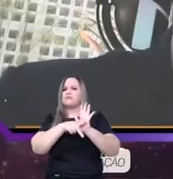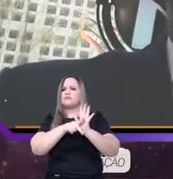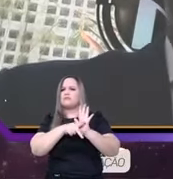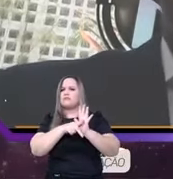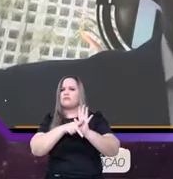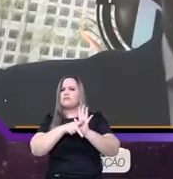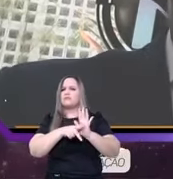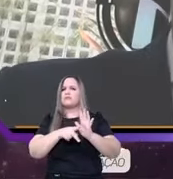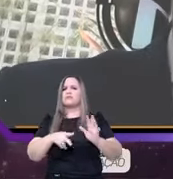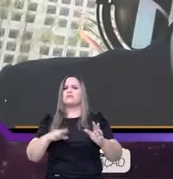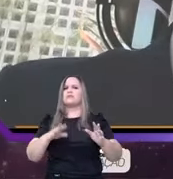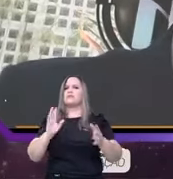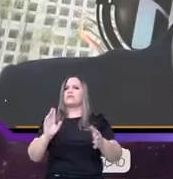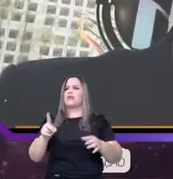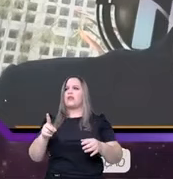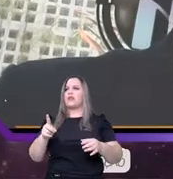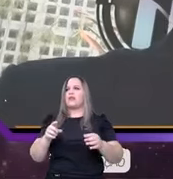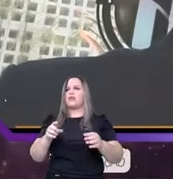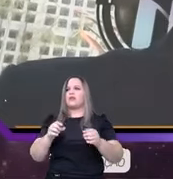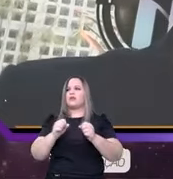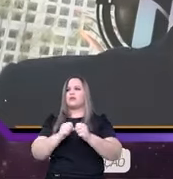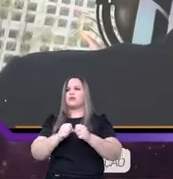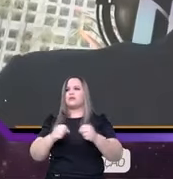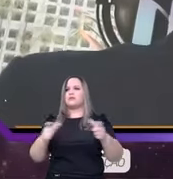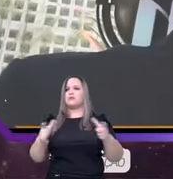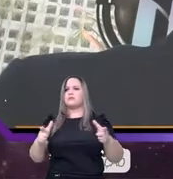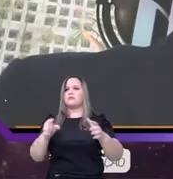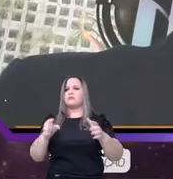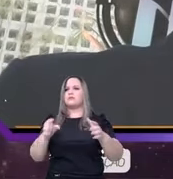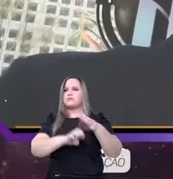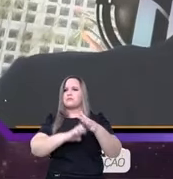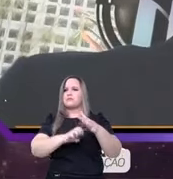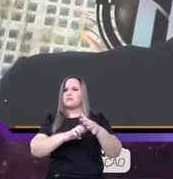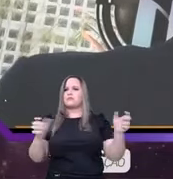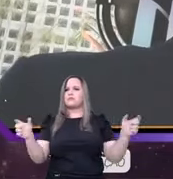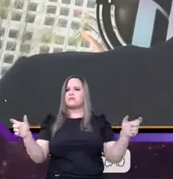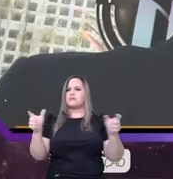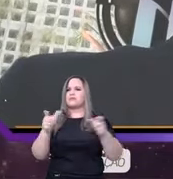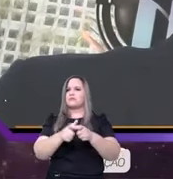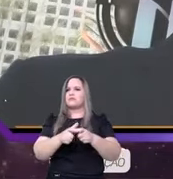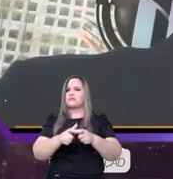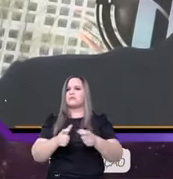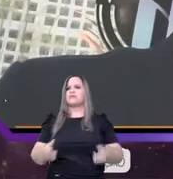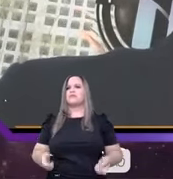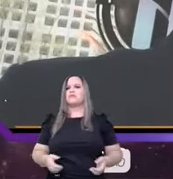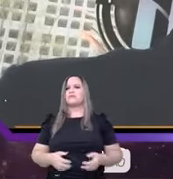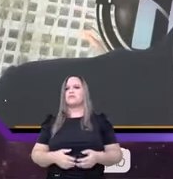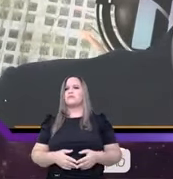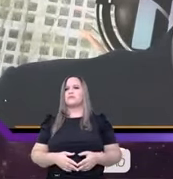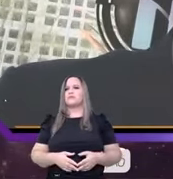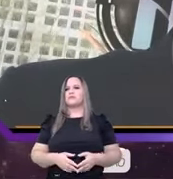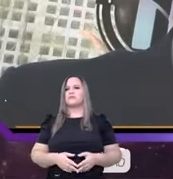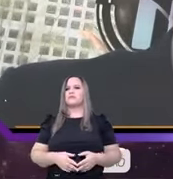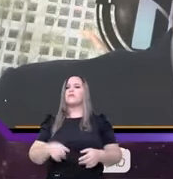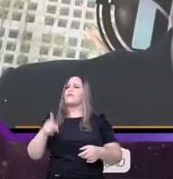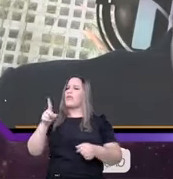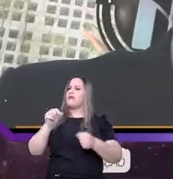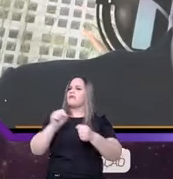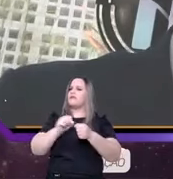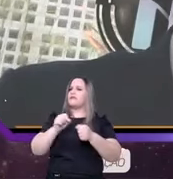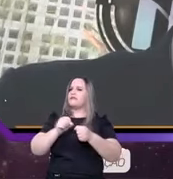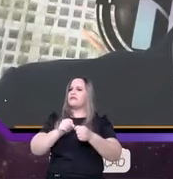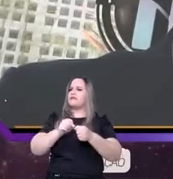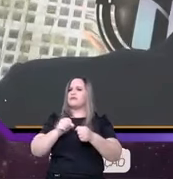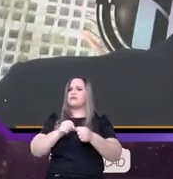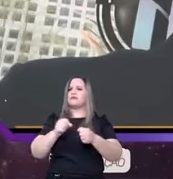foi incubada pelo Núcleo de Inovação, onde a gente acredita que vai trazer um